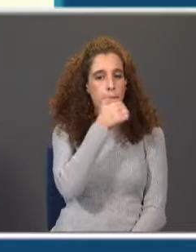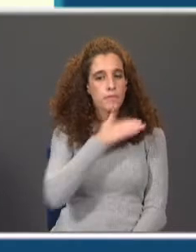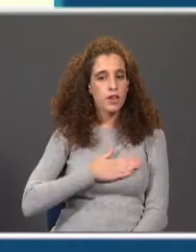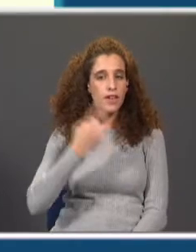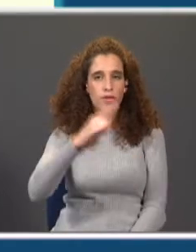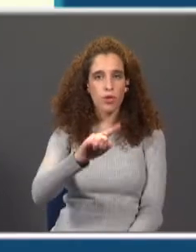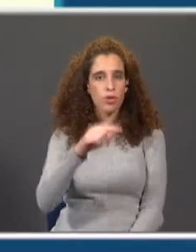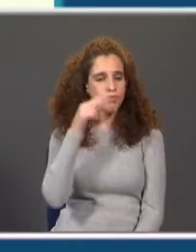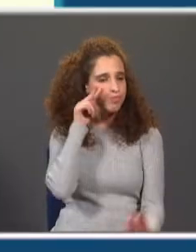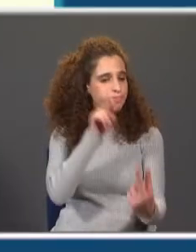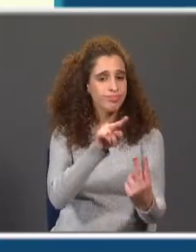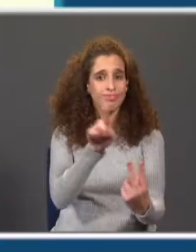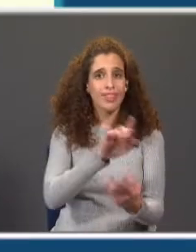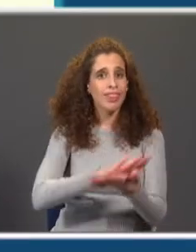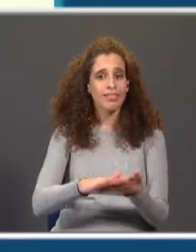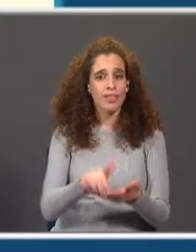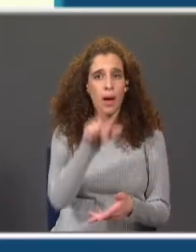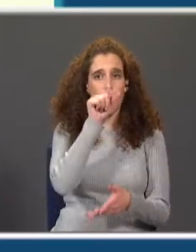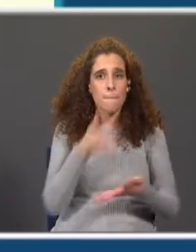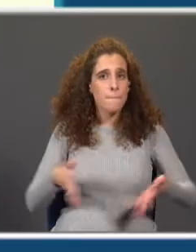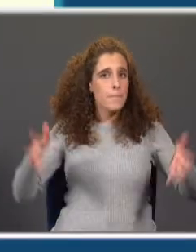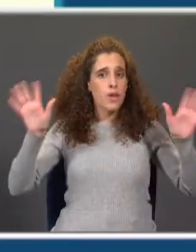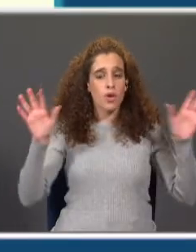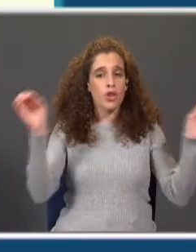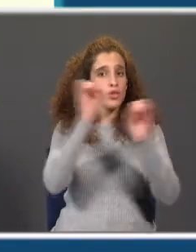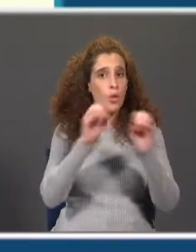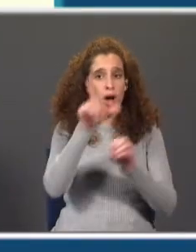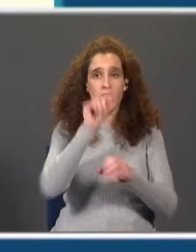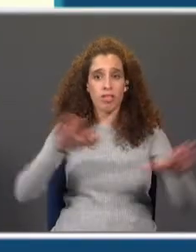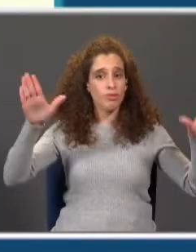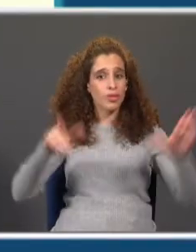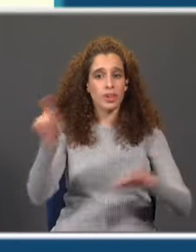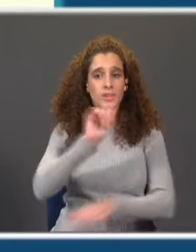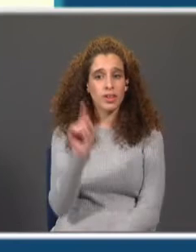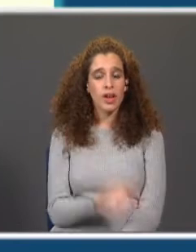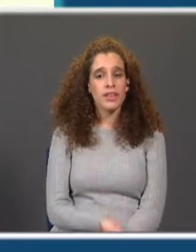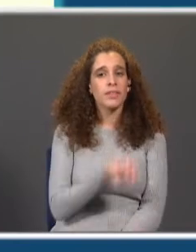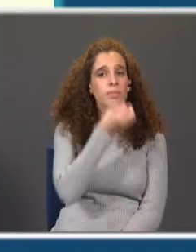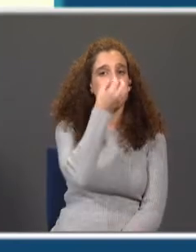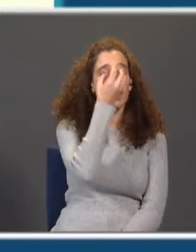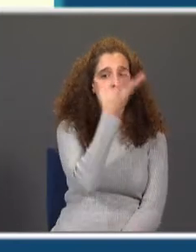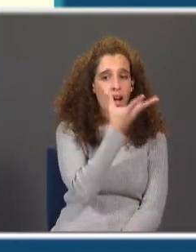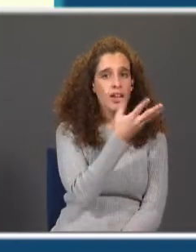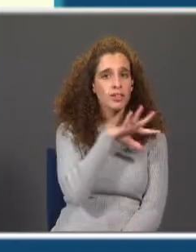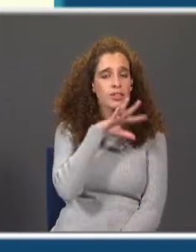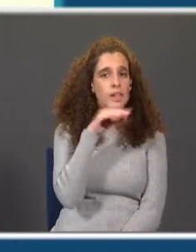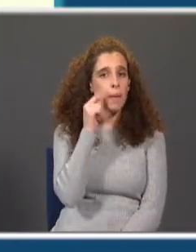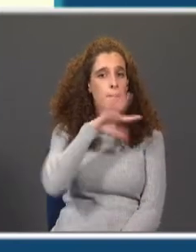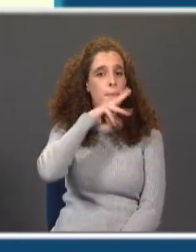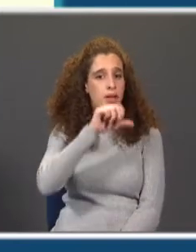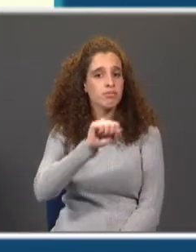Benfica. Não há pavões nem cegonhas e, contudo, a acácia dos meus pais,